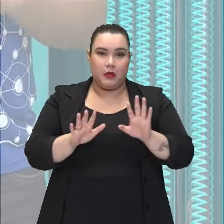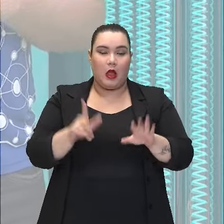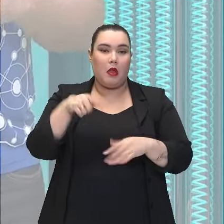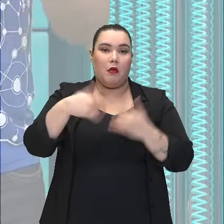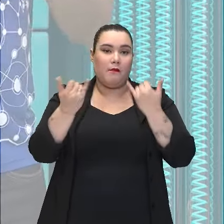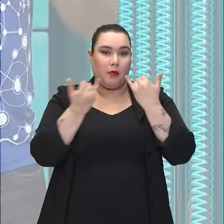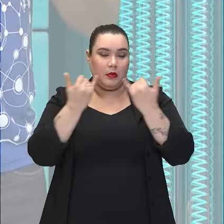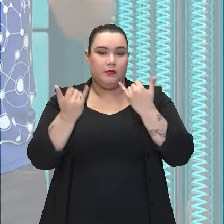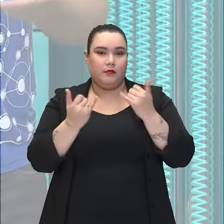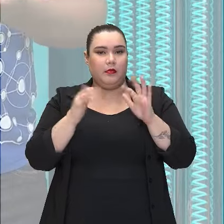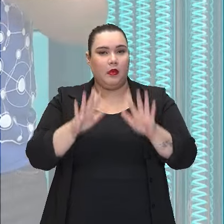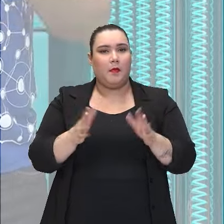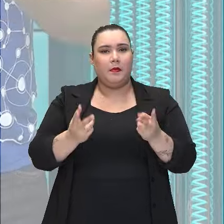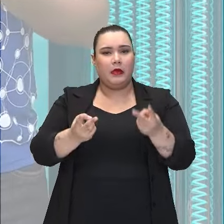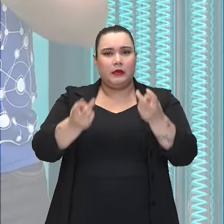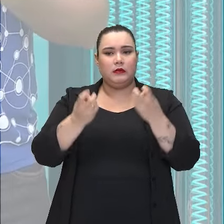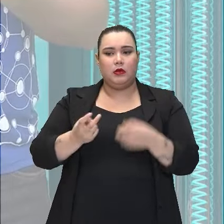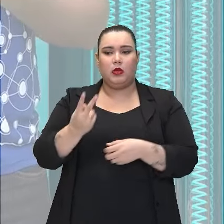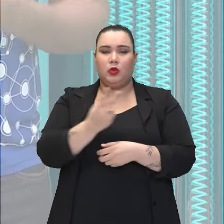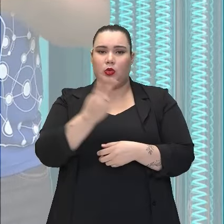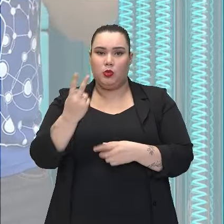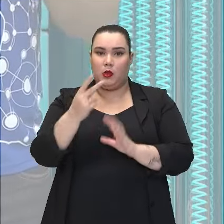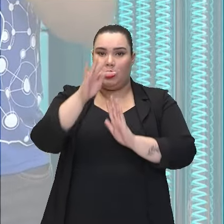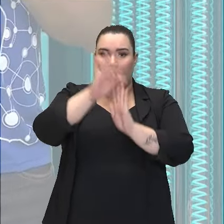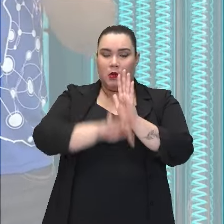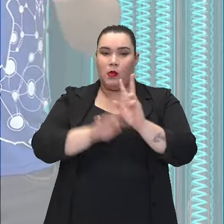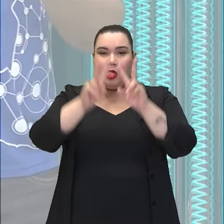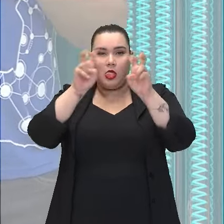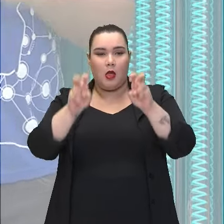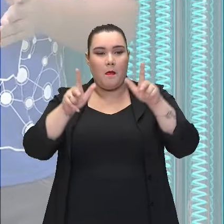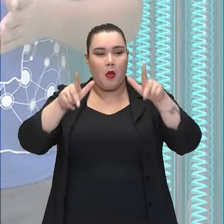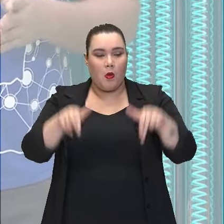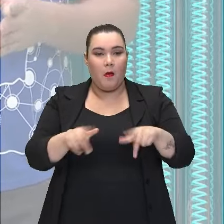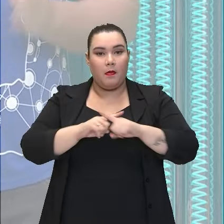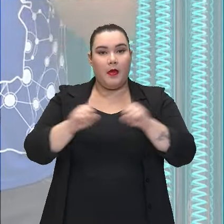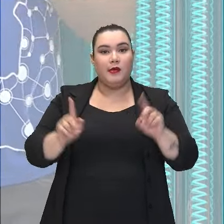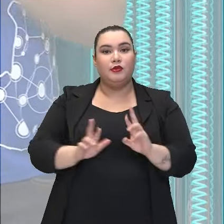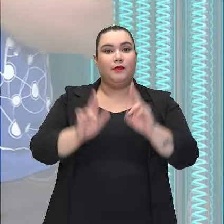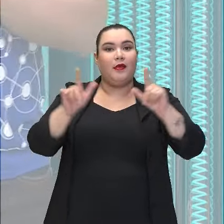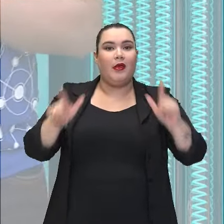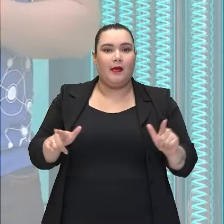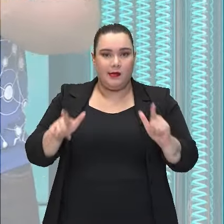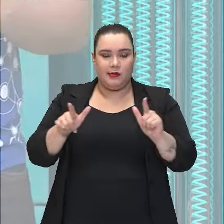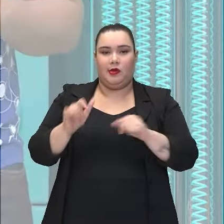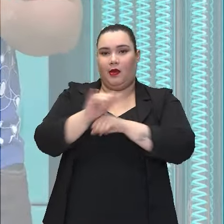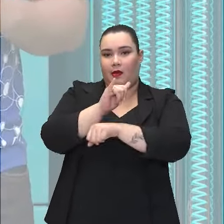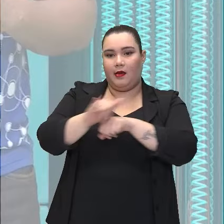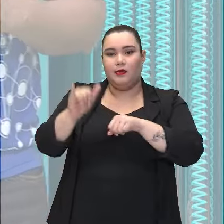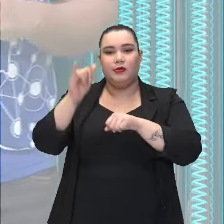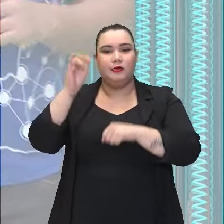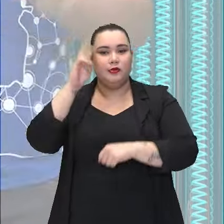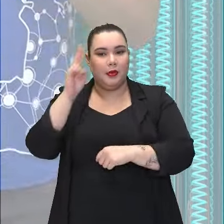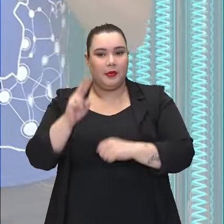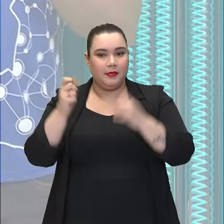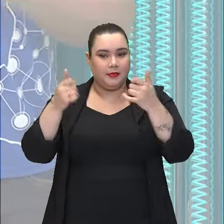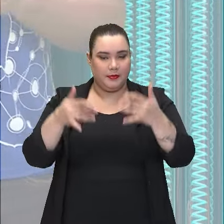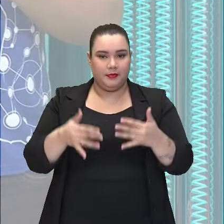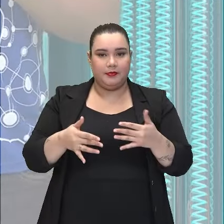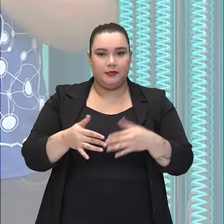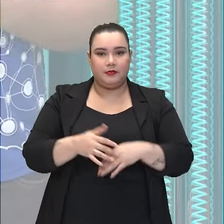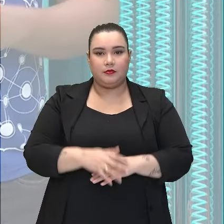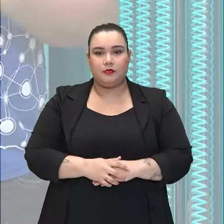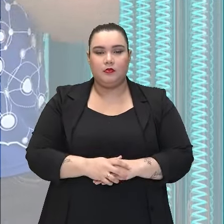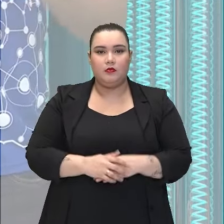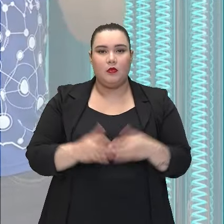dois textos que abordam o mesmo assunto de formas diferentes, certo? Agora,